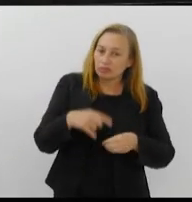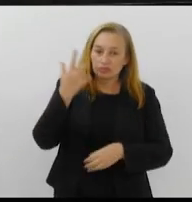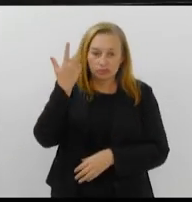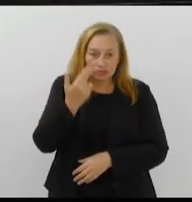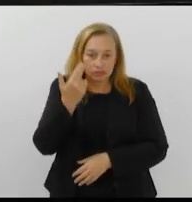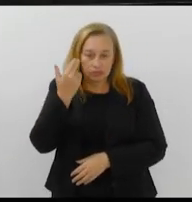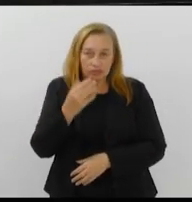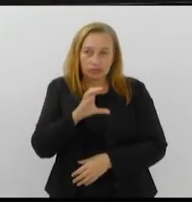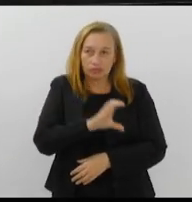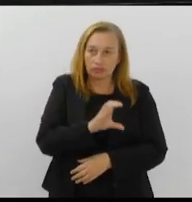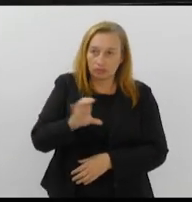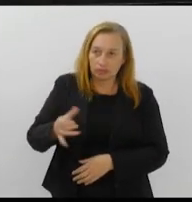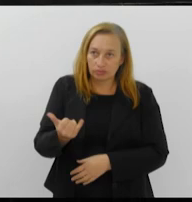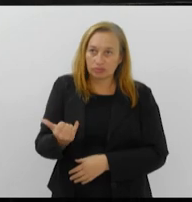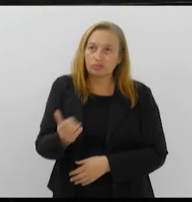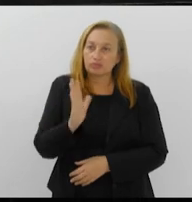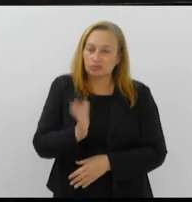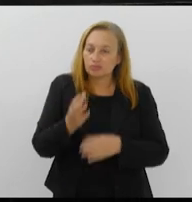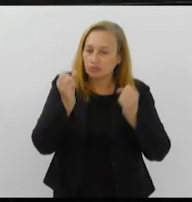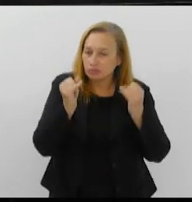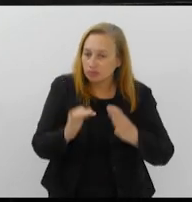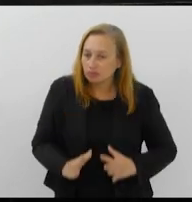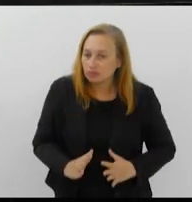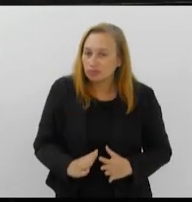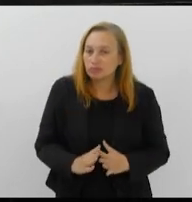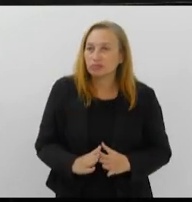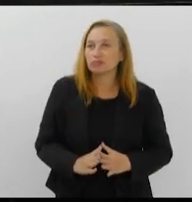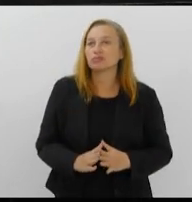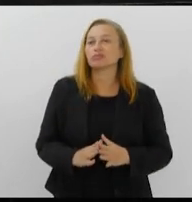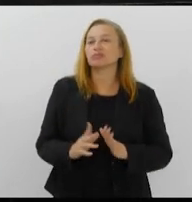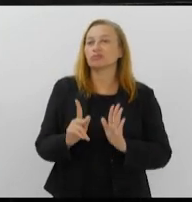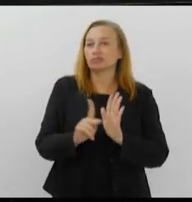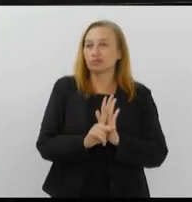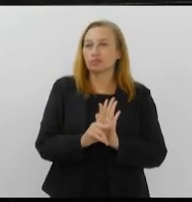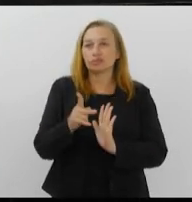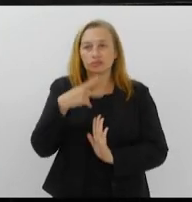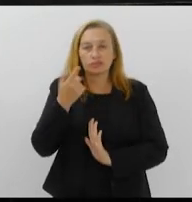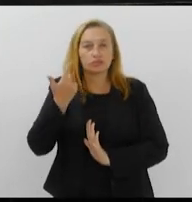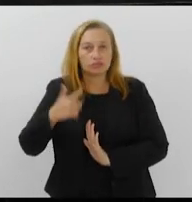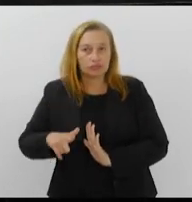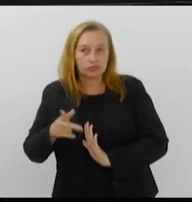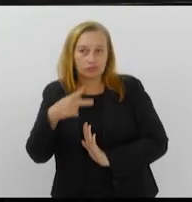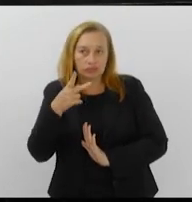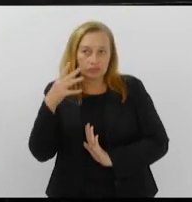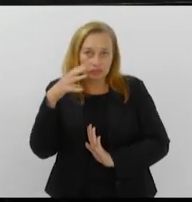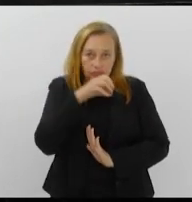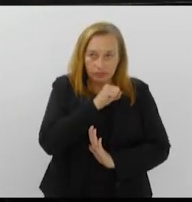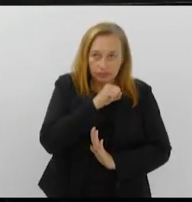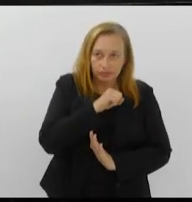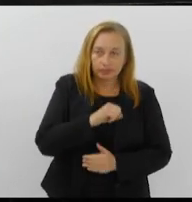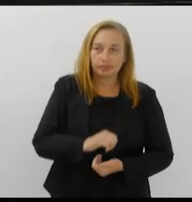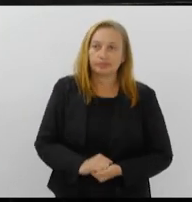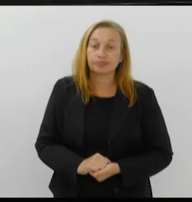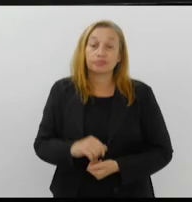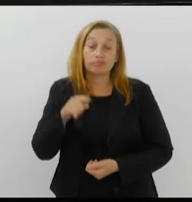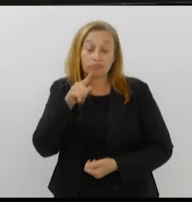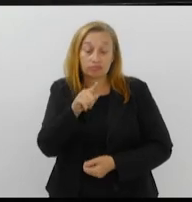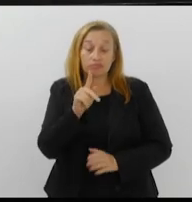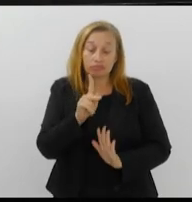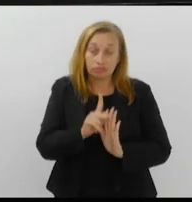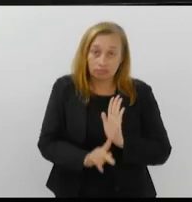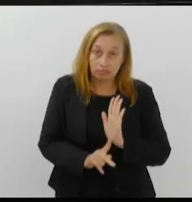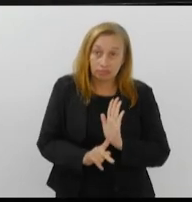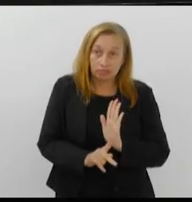à CCJ. Eu já expliquei uma vez esse projeto, mas vou voltar a falar sobre ele rapidamente. Esse